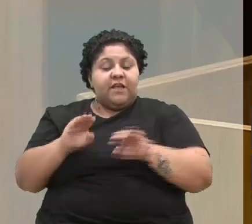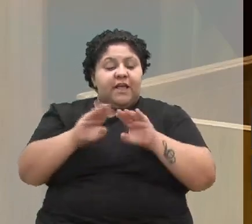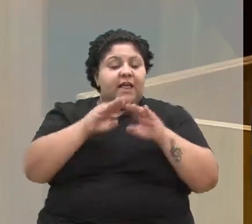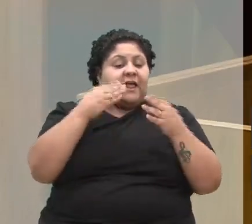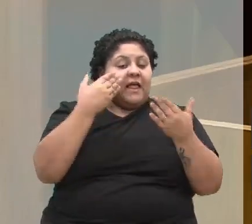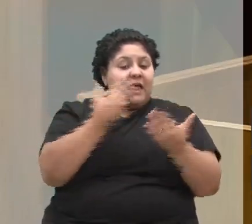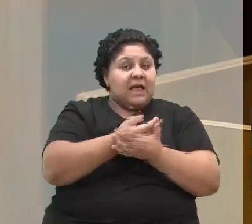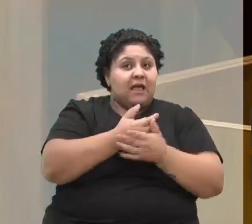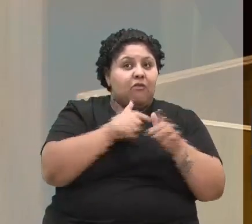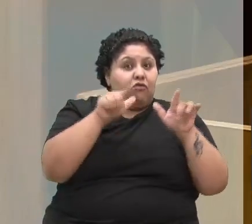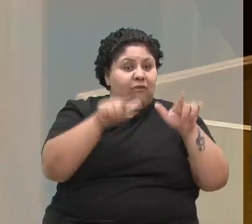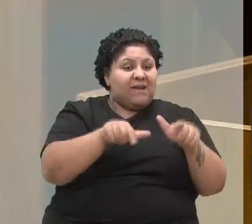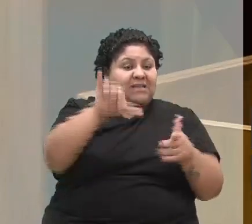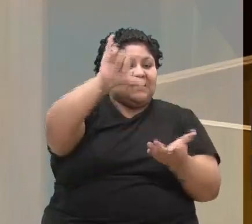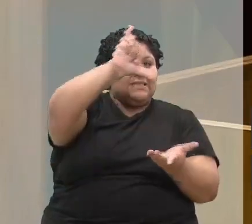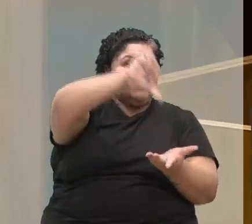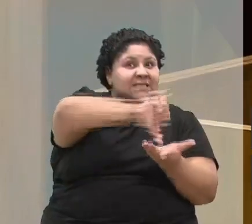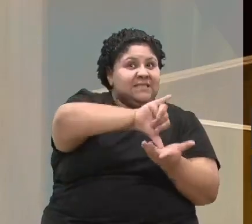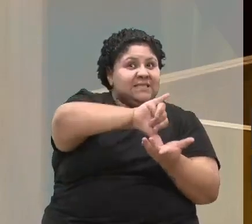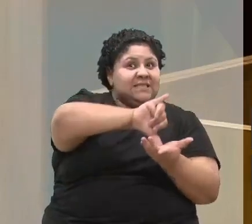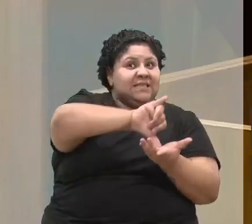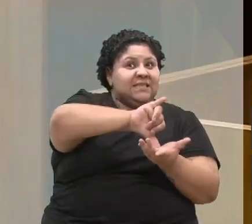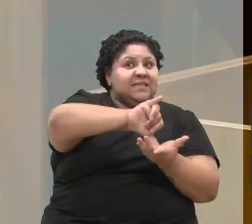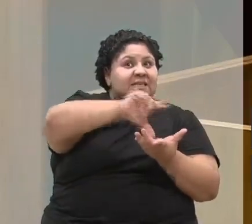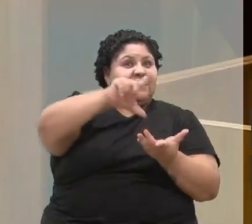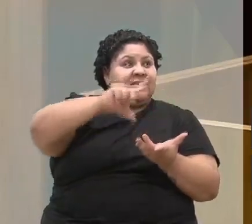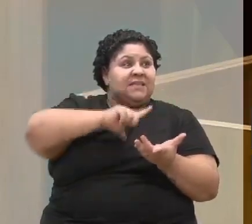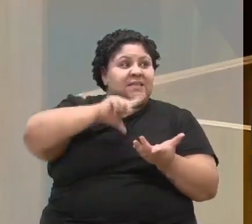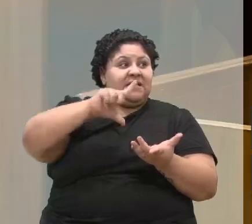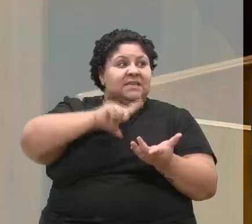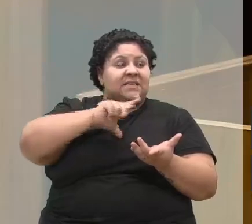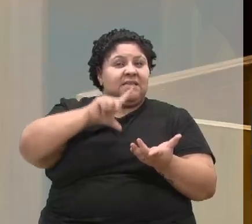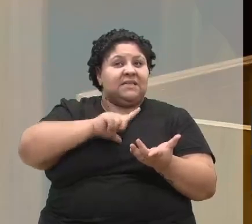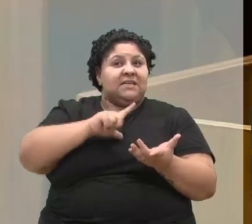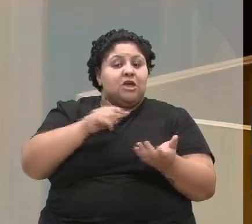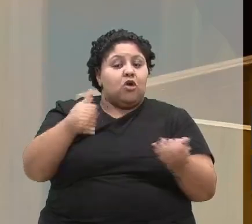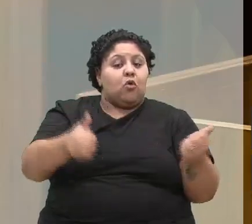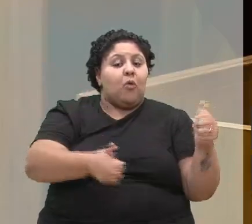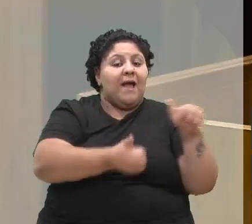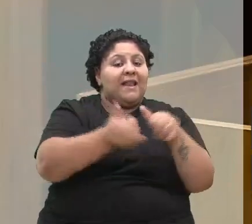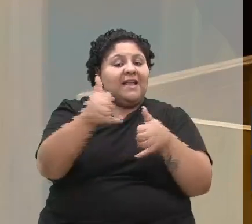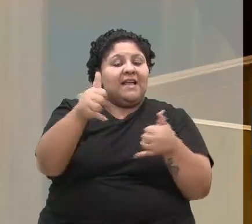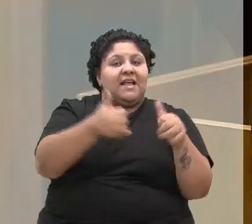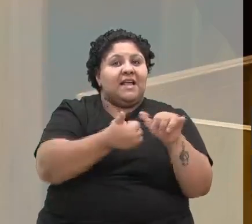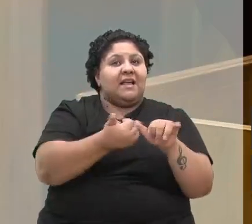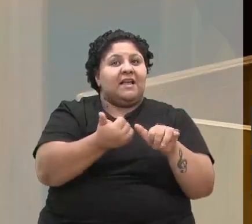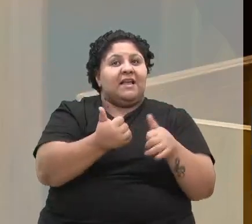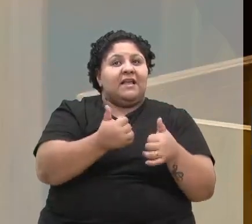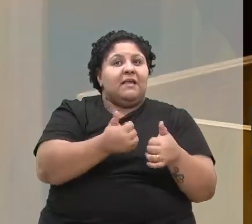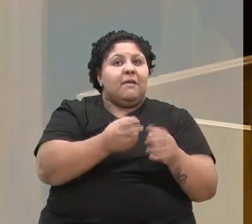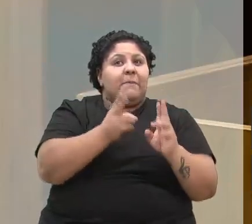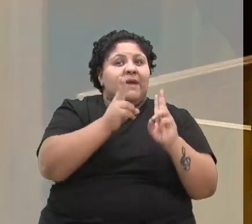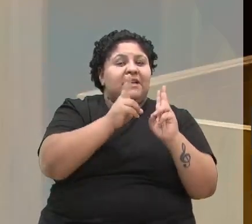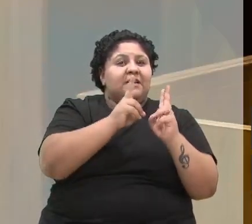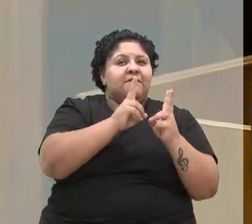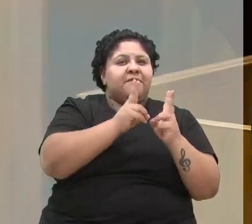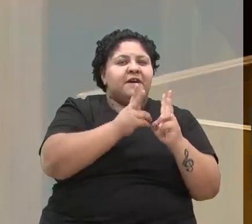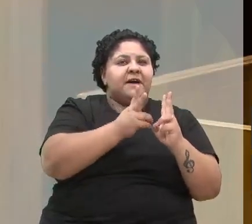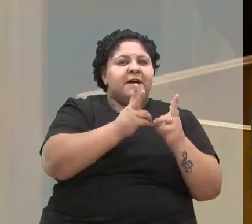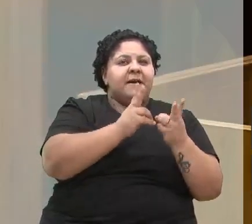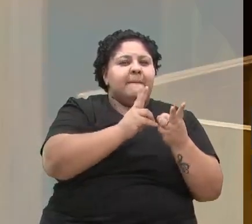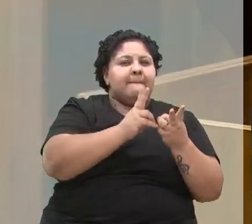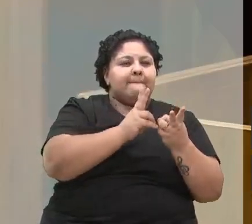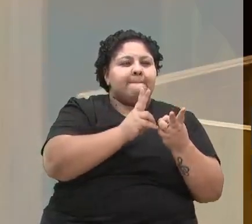lugar centralizado, onde que irá trazer qualidade, tanto para as vans, tanto para